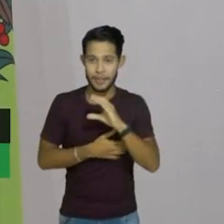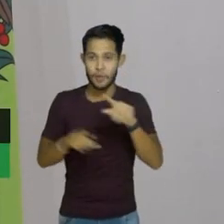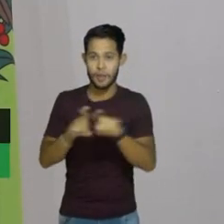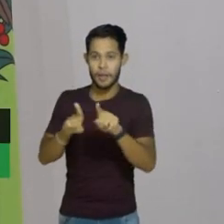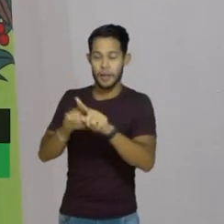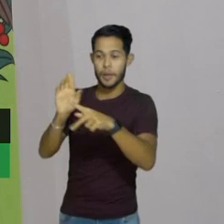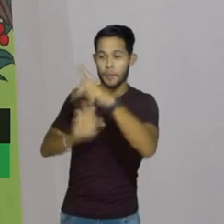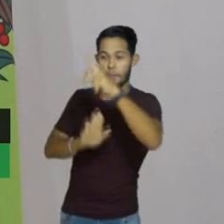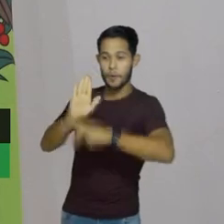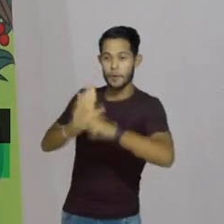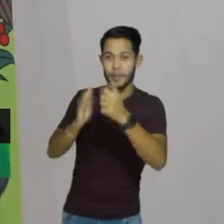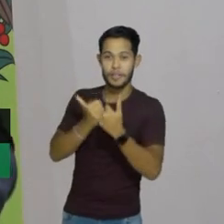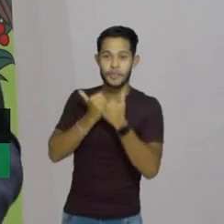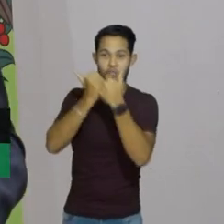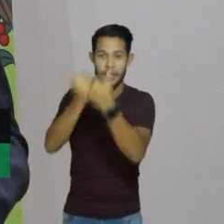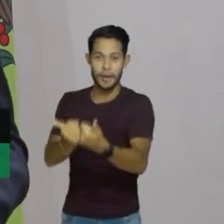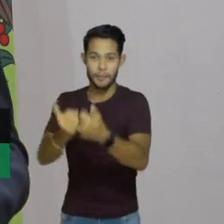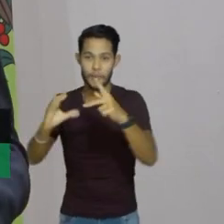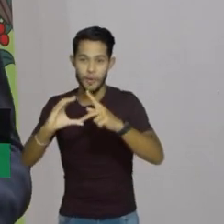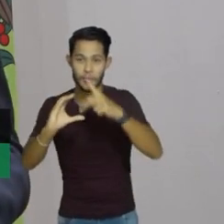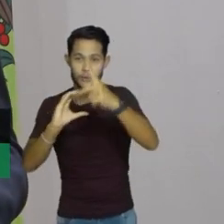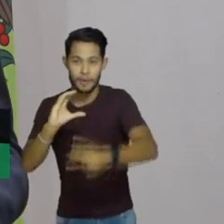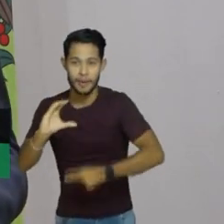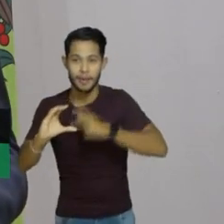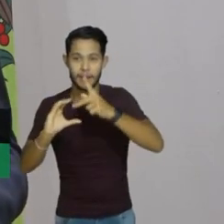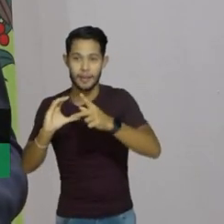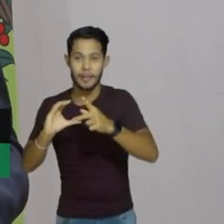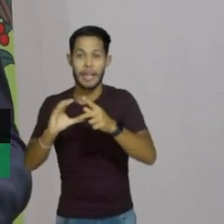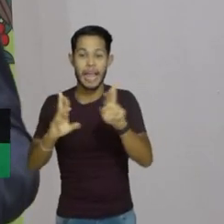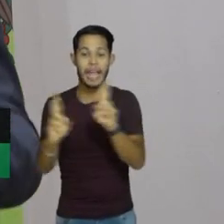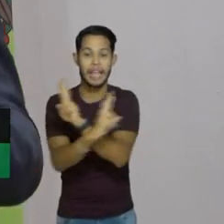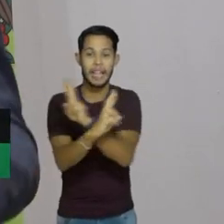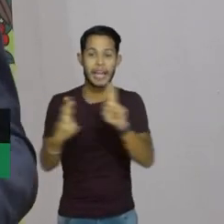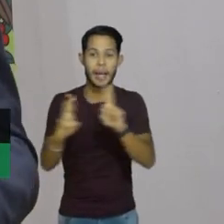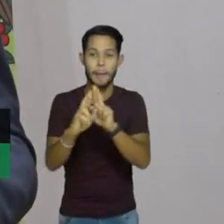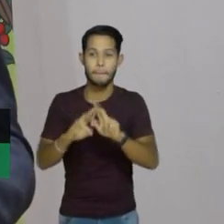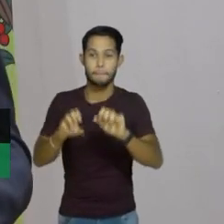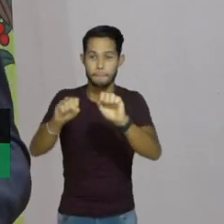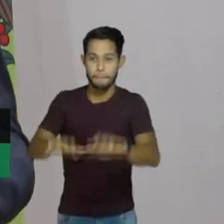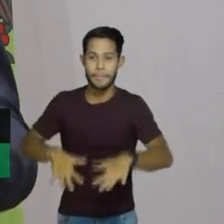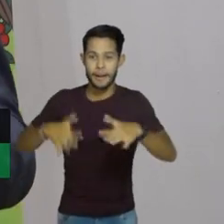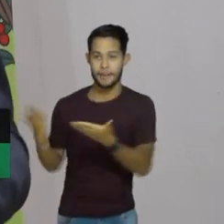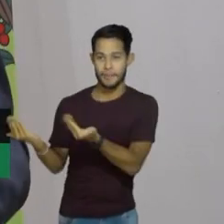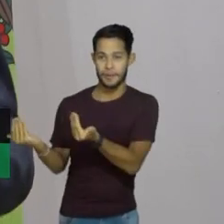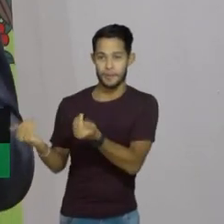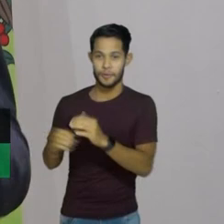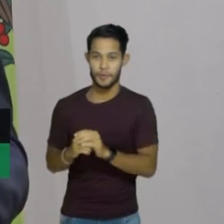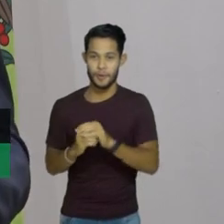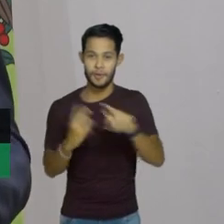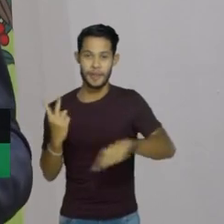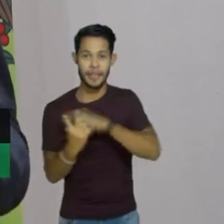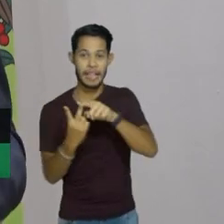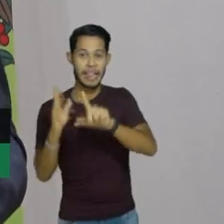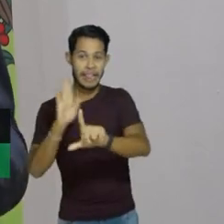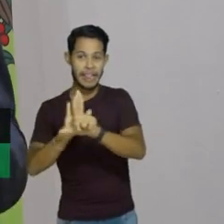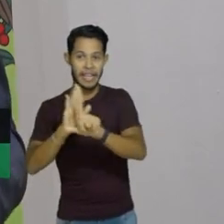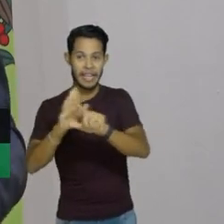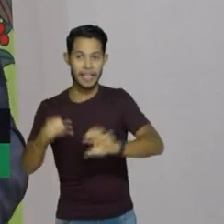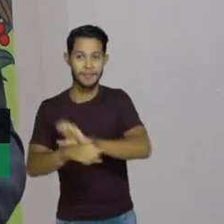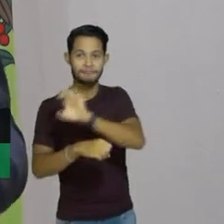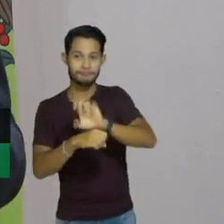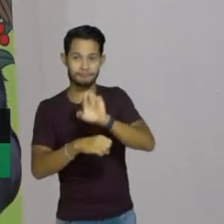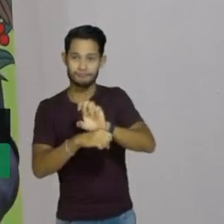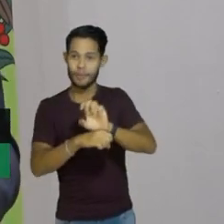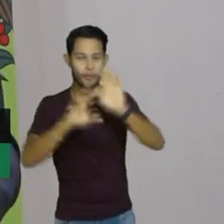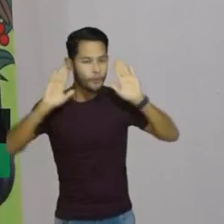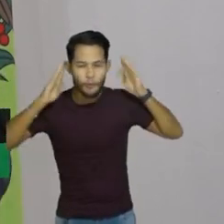como de apoio às câmaras mirins, sobretudo em relação ao Parlamento Jovem. Temos leis estaduais oriundas justamente desse movimento